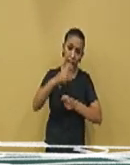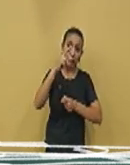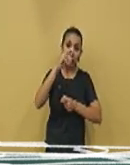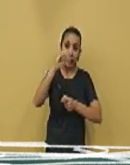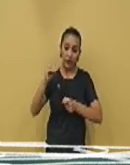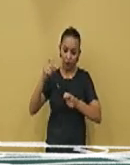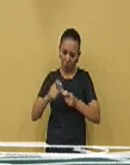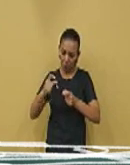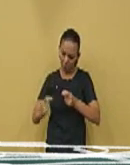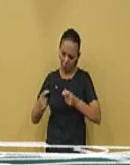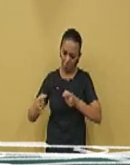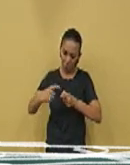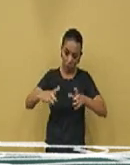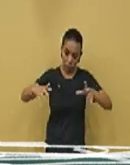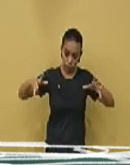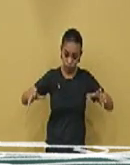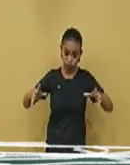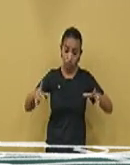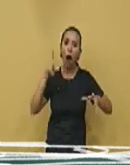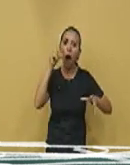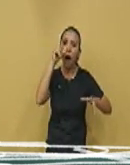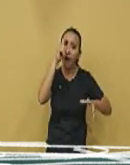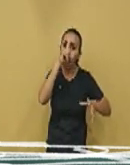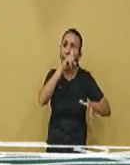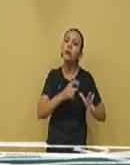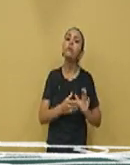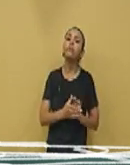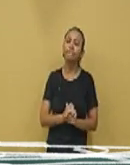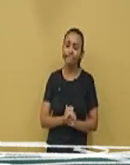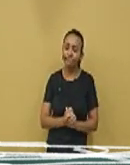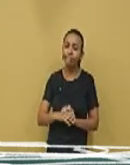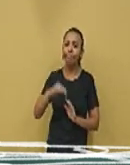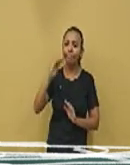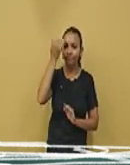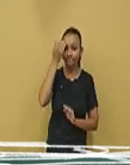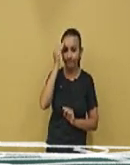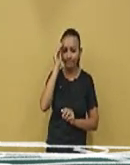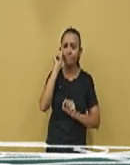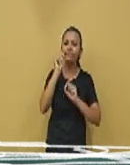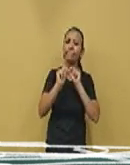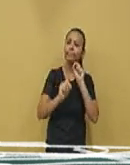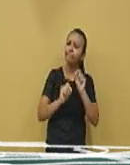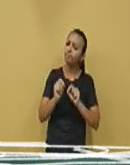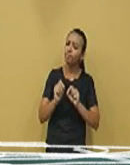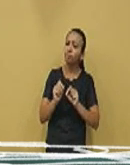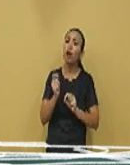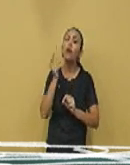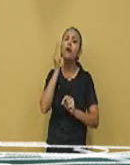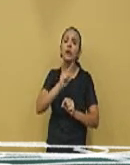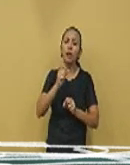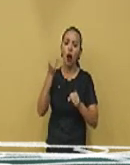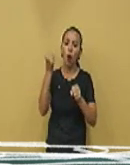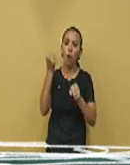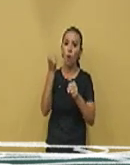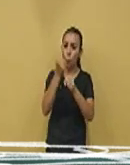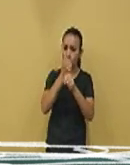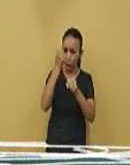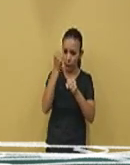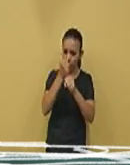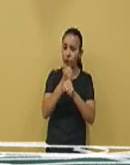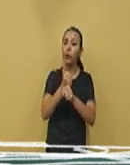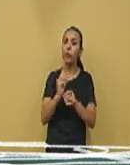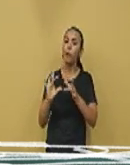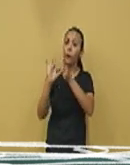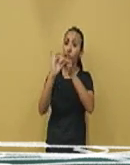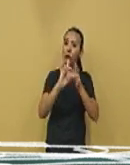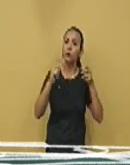peças. Quebra-cabeças difíceis. Entendemos que, para construir a unidade, teremos que montar